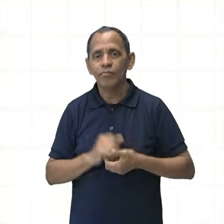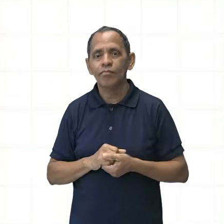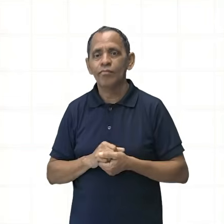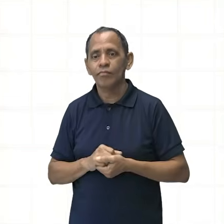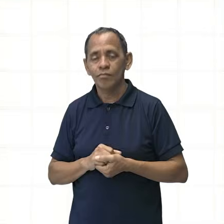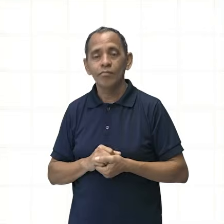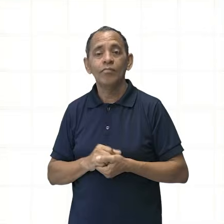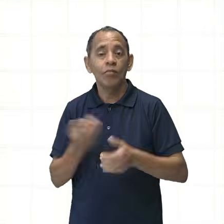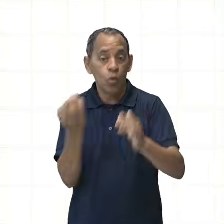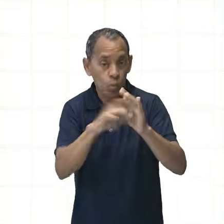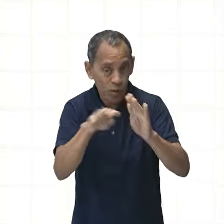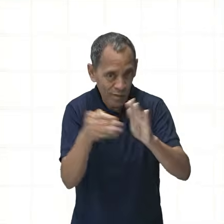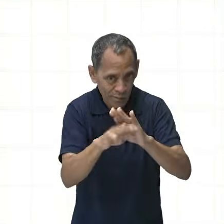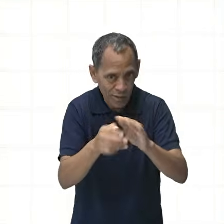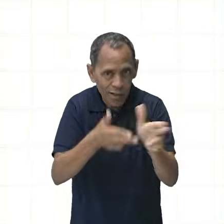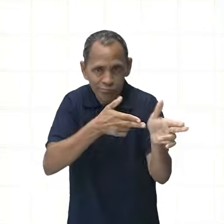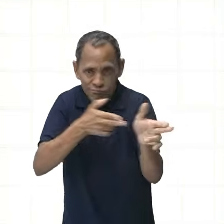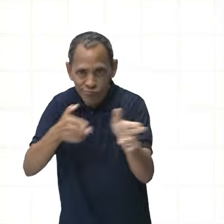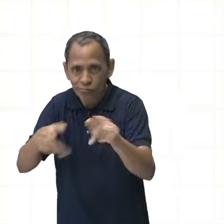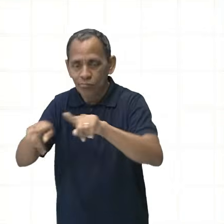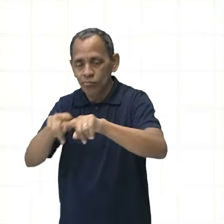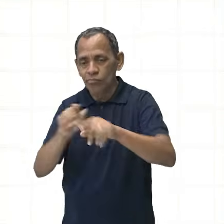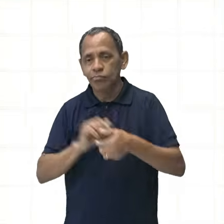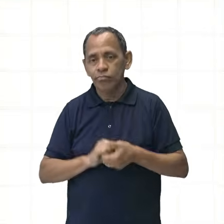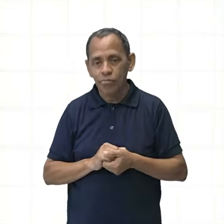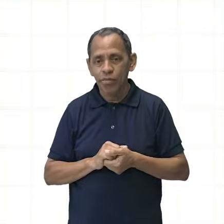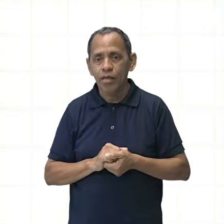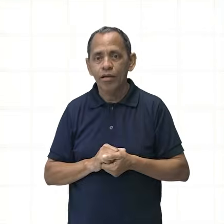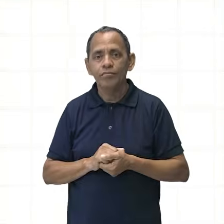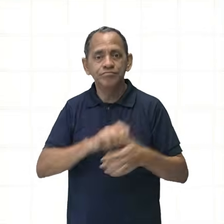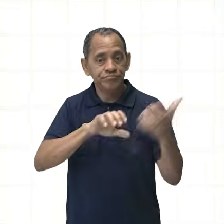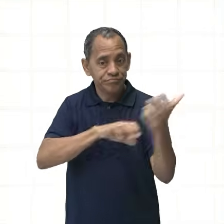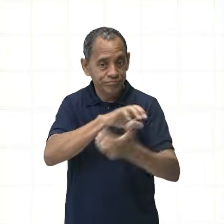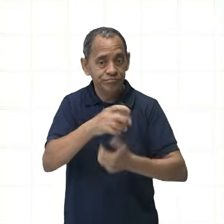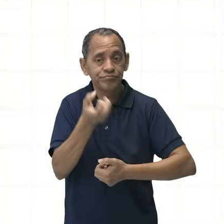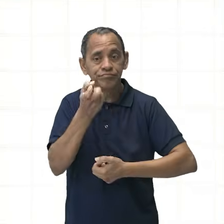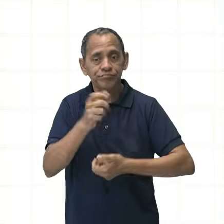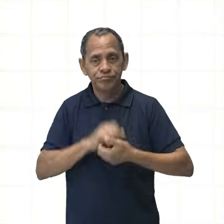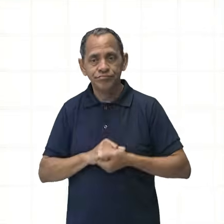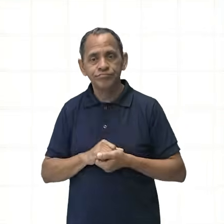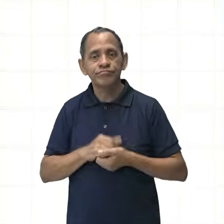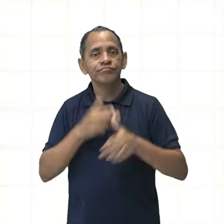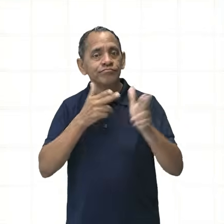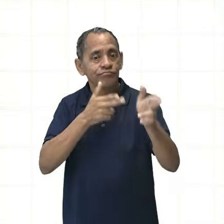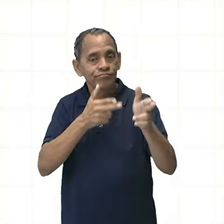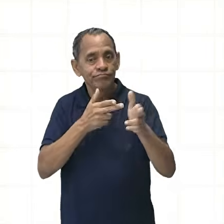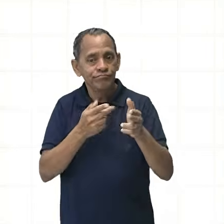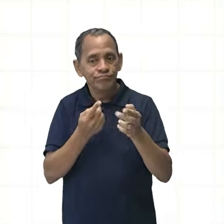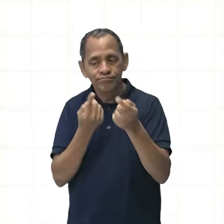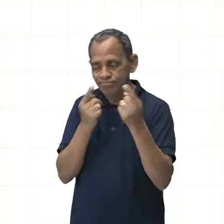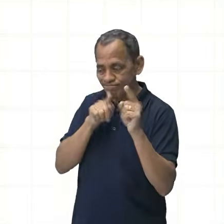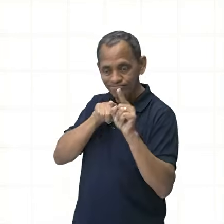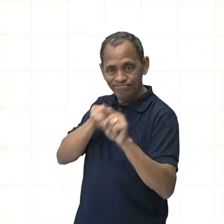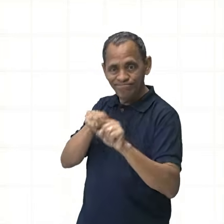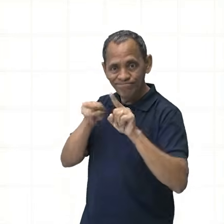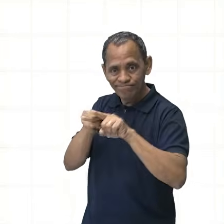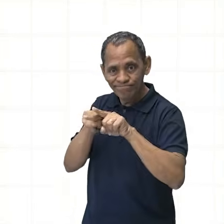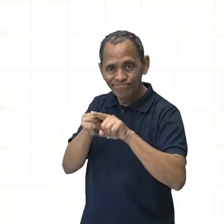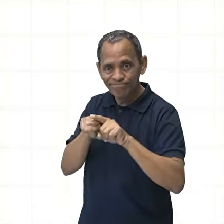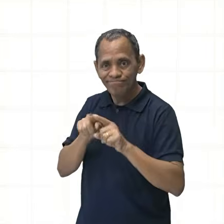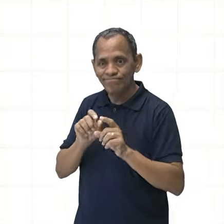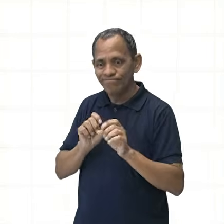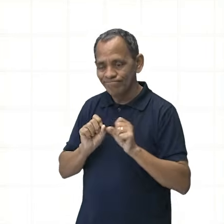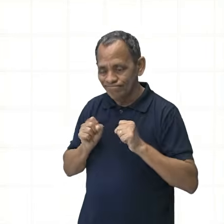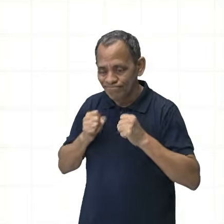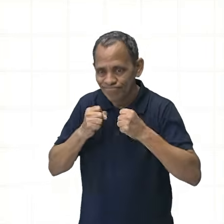havia, vamos dizer assim, o estoque de armamentos. Então, os revolucionários queriam ter armamento